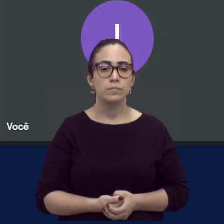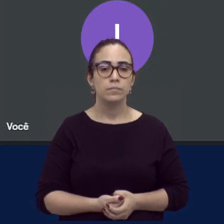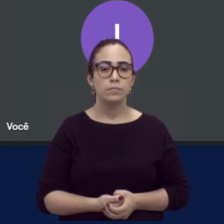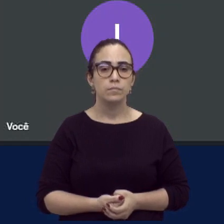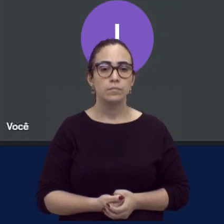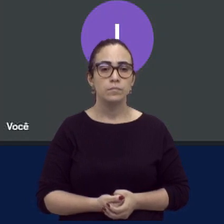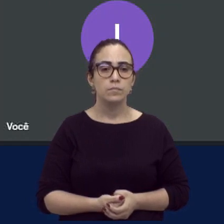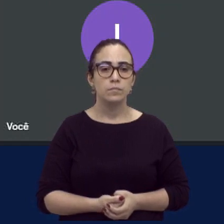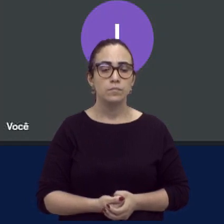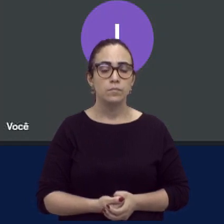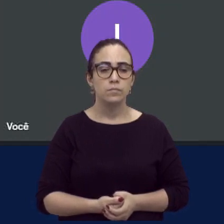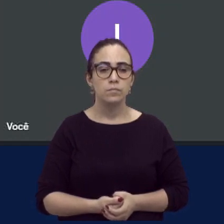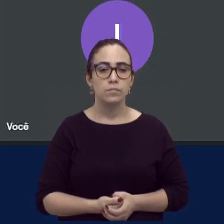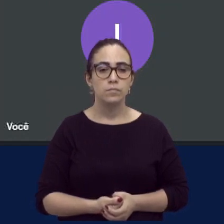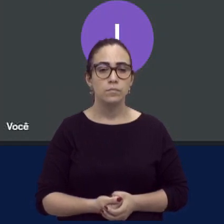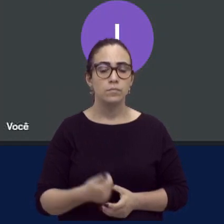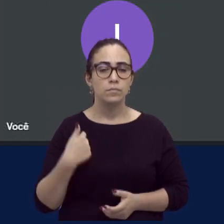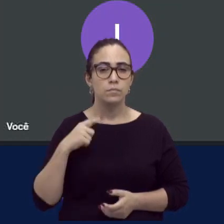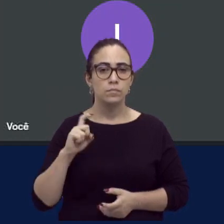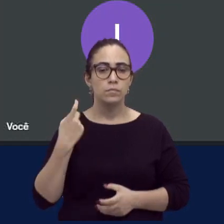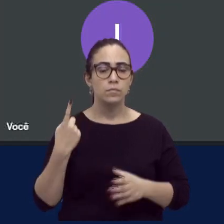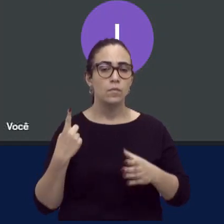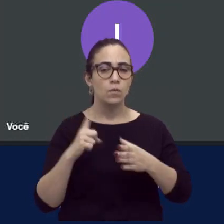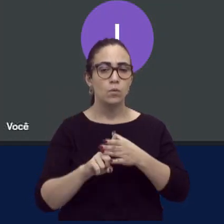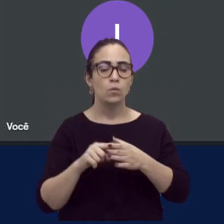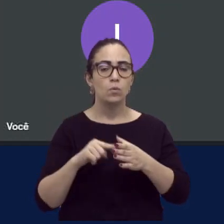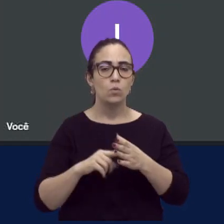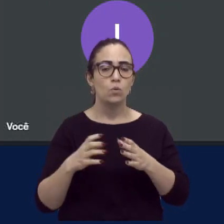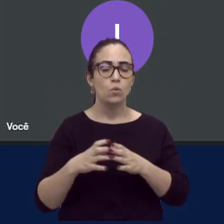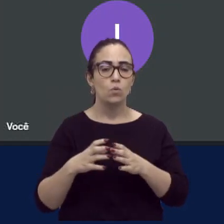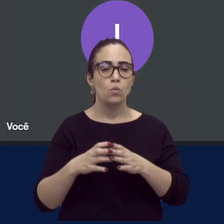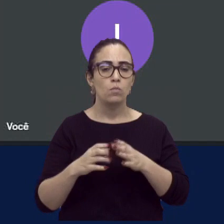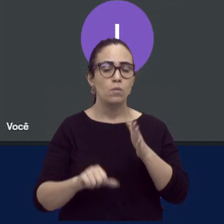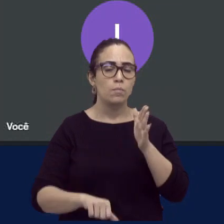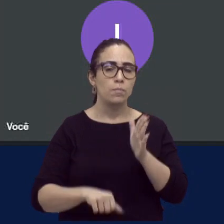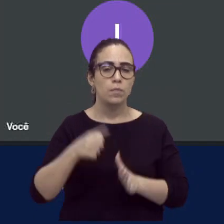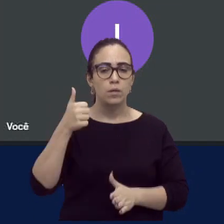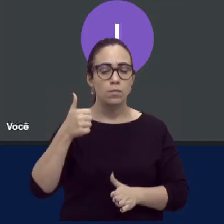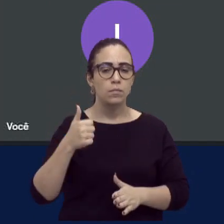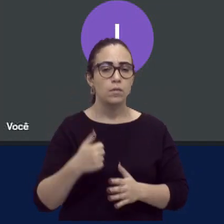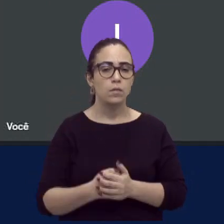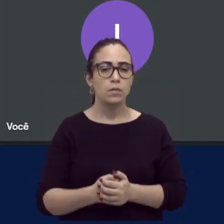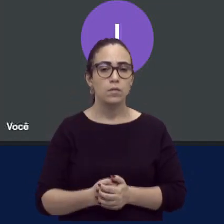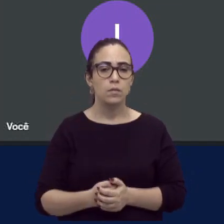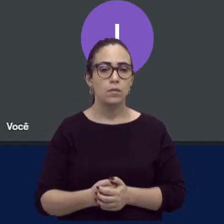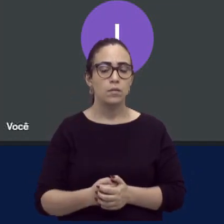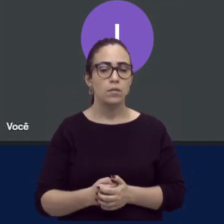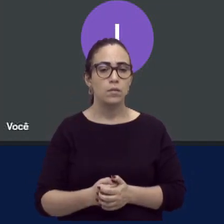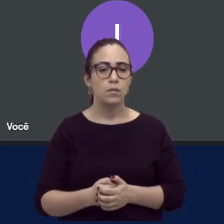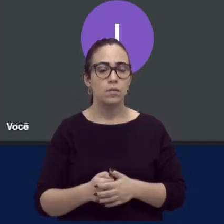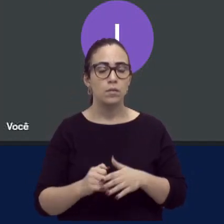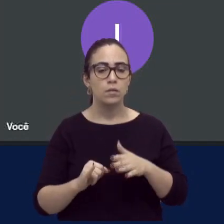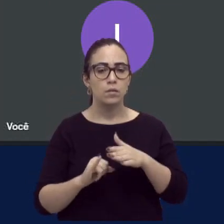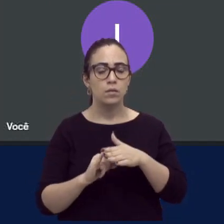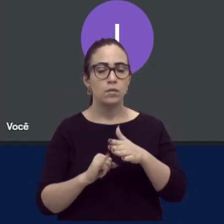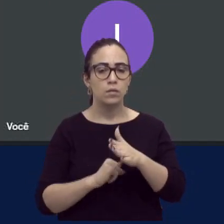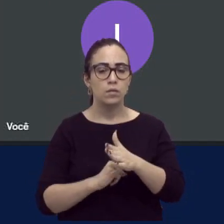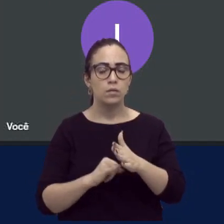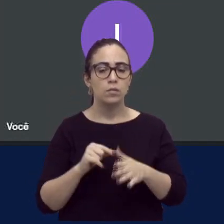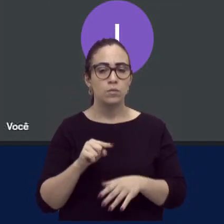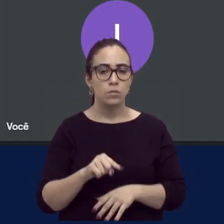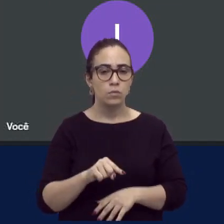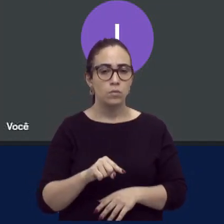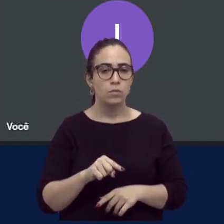fiz parte, né, do grupo pioneiro entre Instituto Terra dos Homens